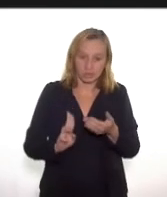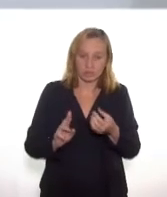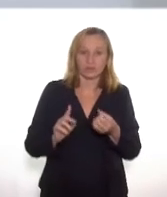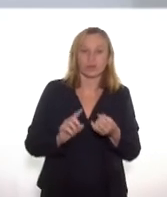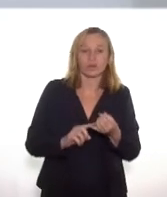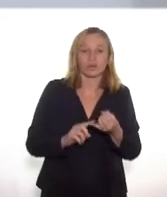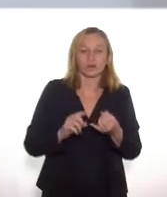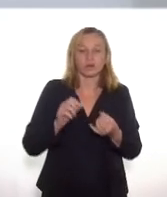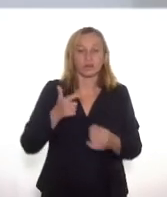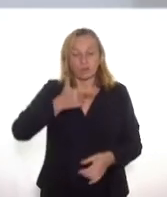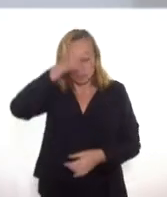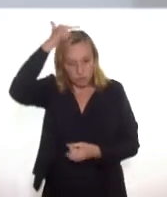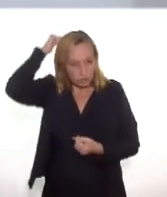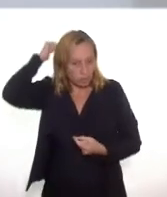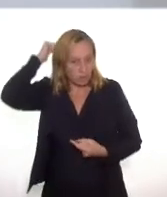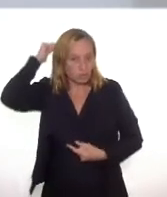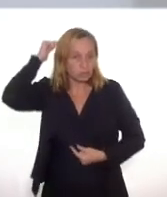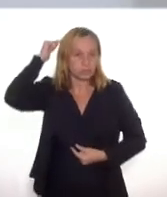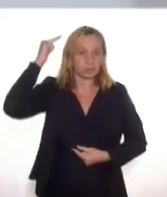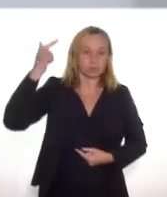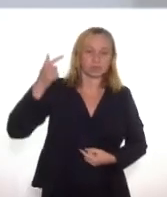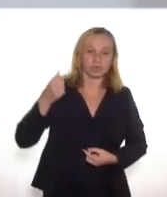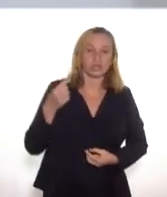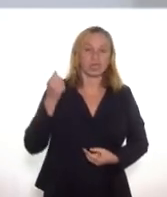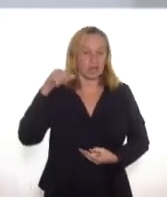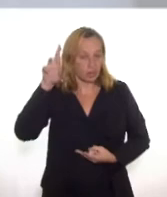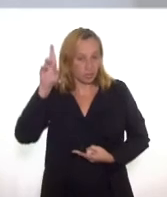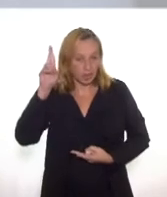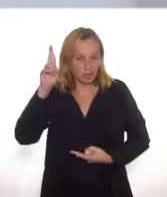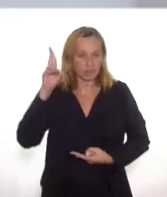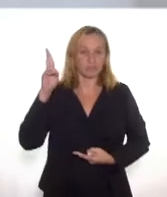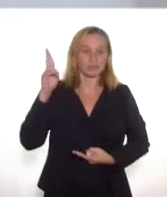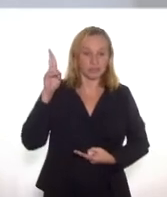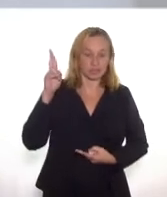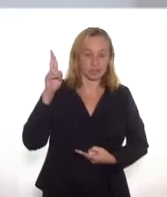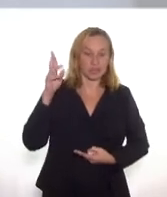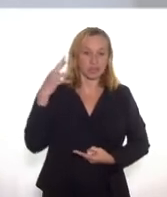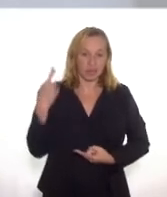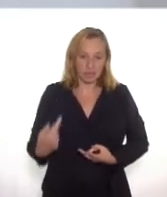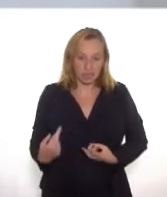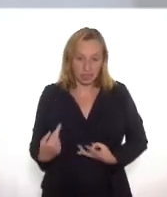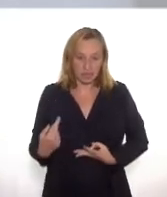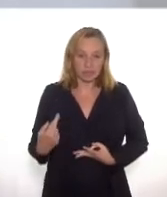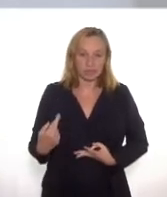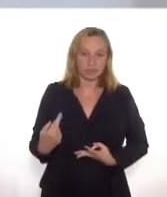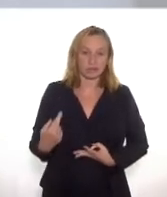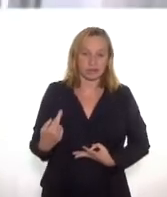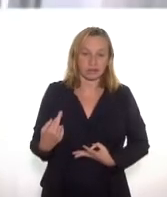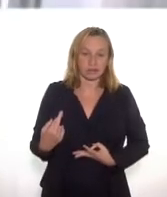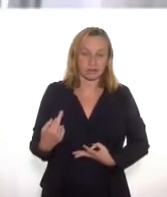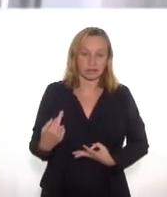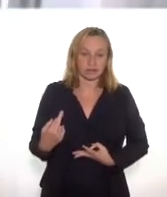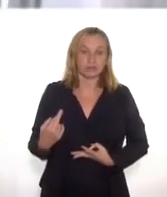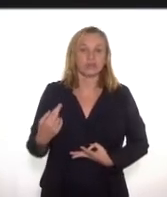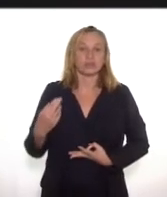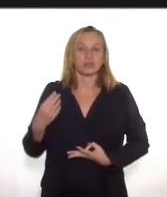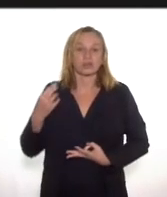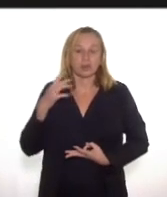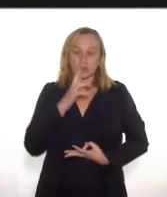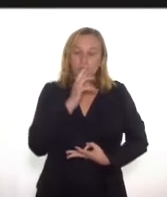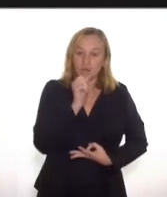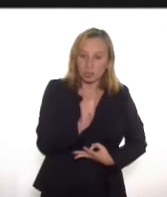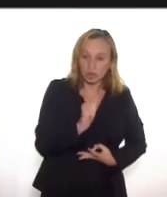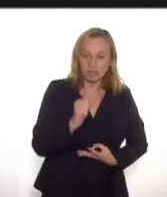final, Luiz Paulo, Eliomar, Renata Souza. Já tinha pedido. Rodrigo Amorim e